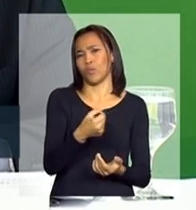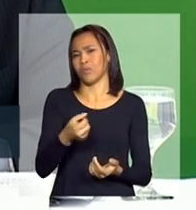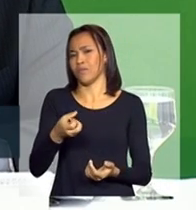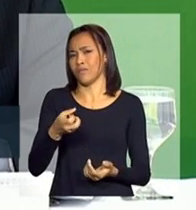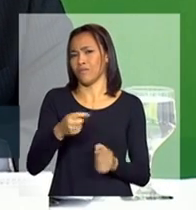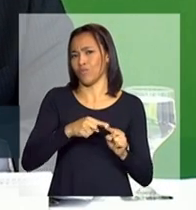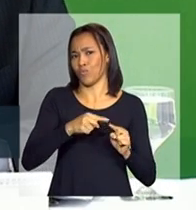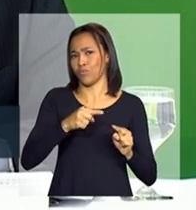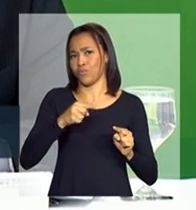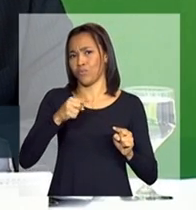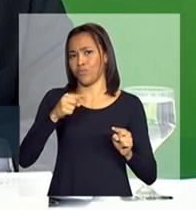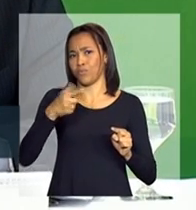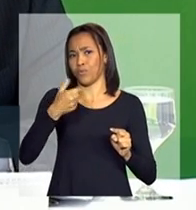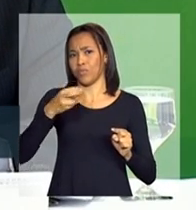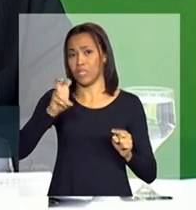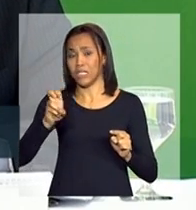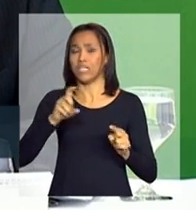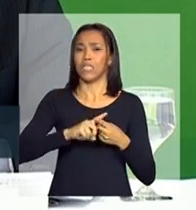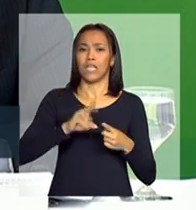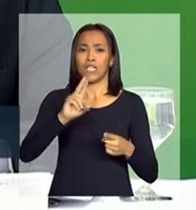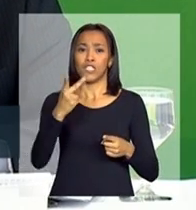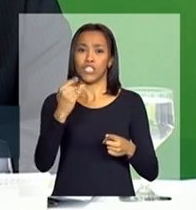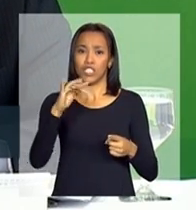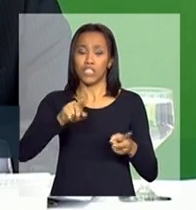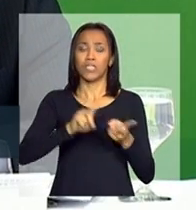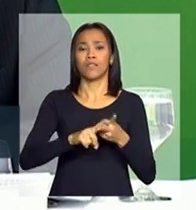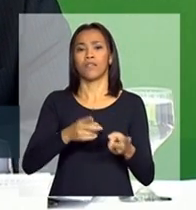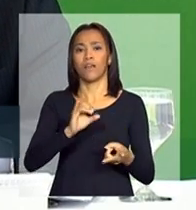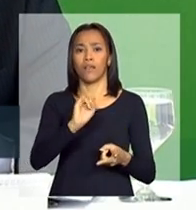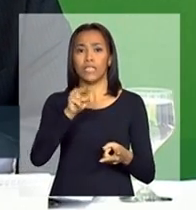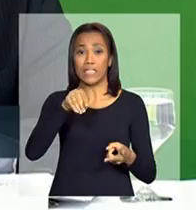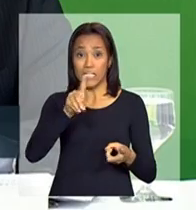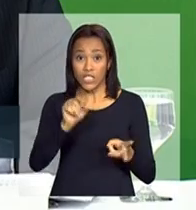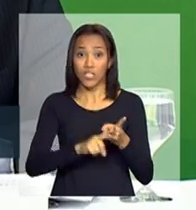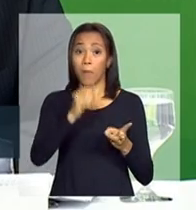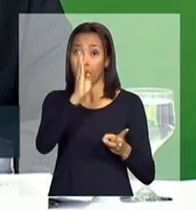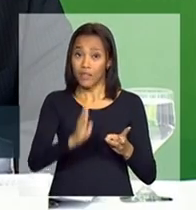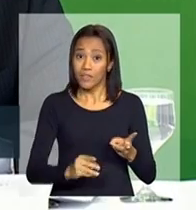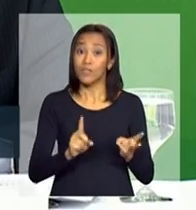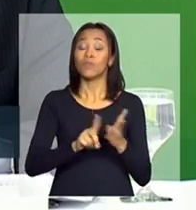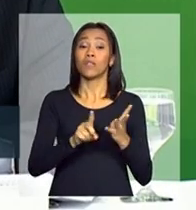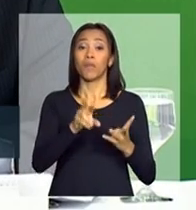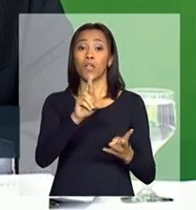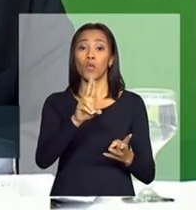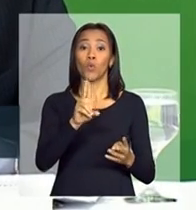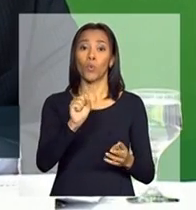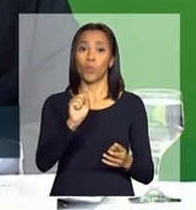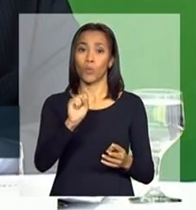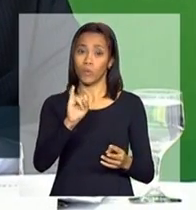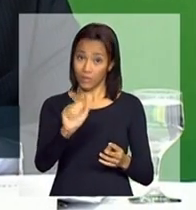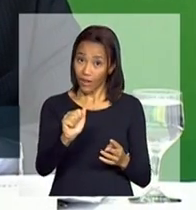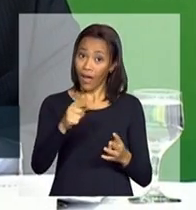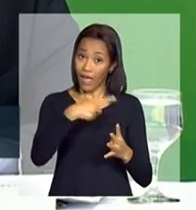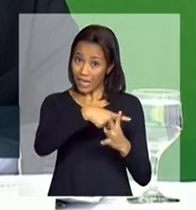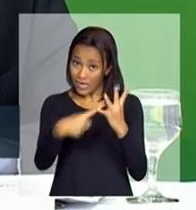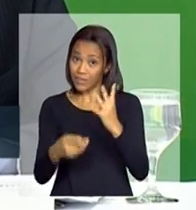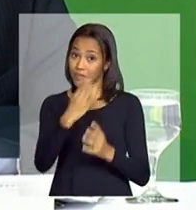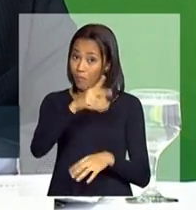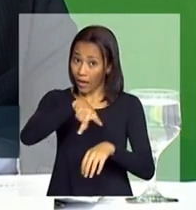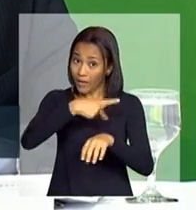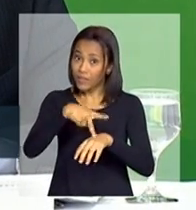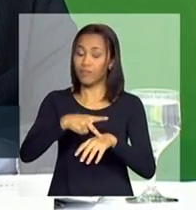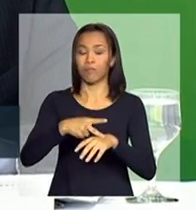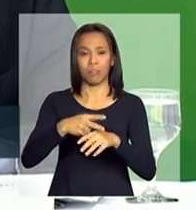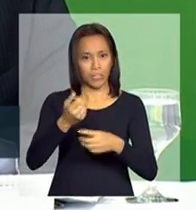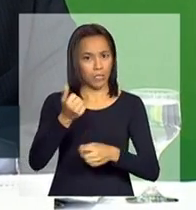2050 China índia Brasil Rússia e especialmente esses quatro países terão papel muito destacado no